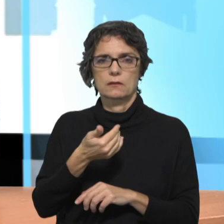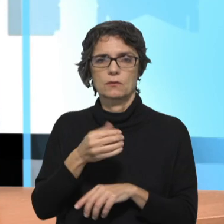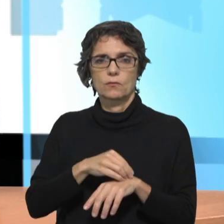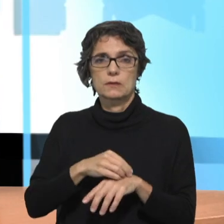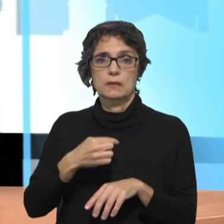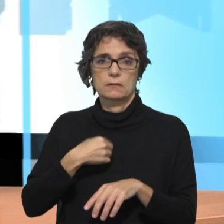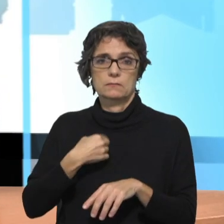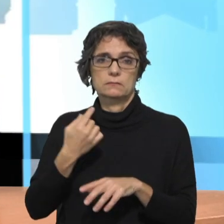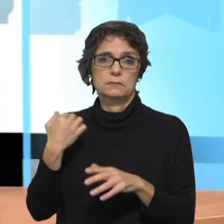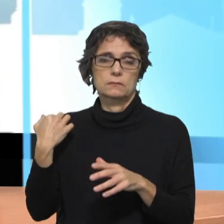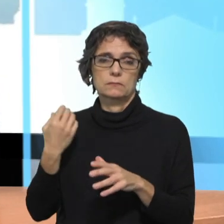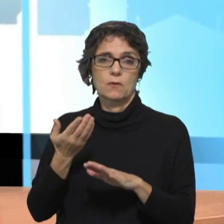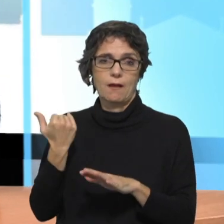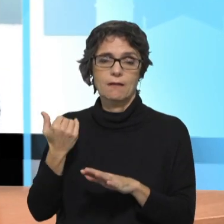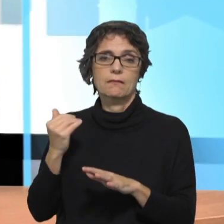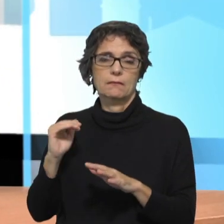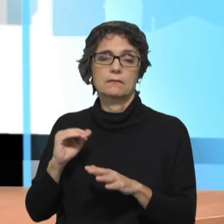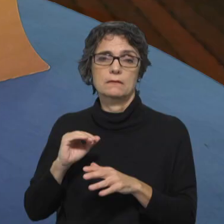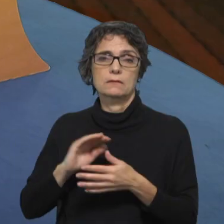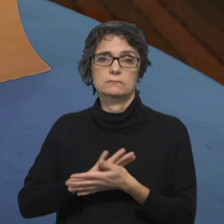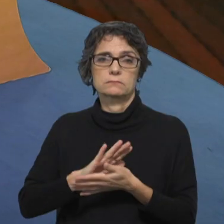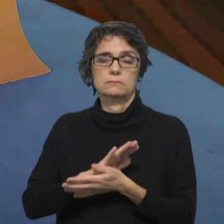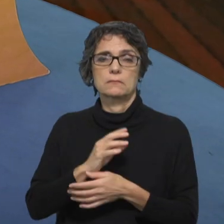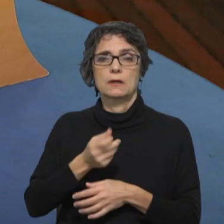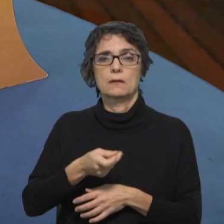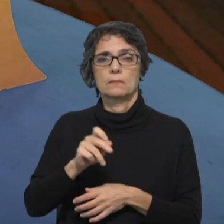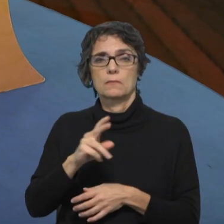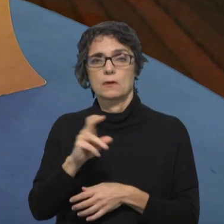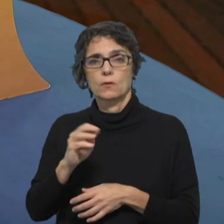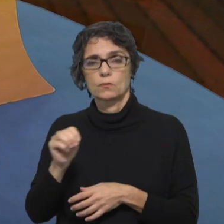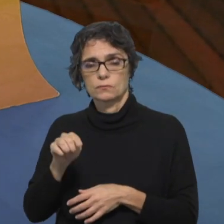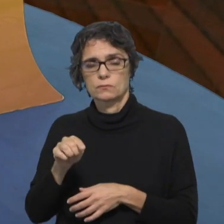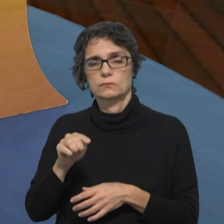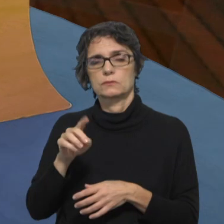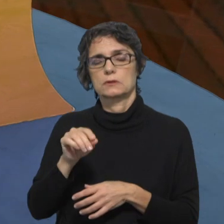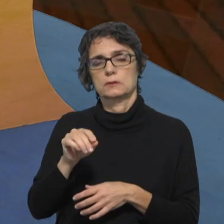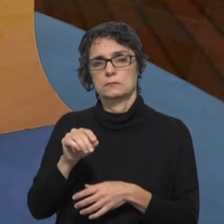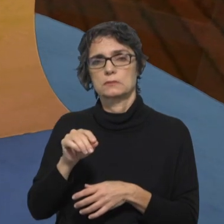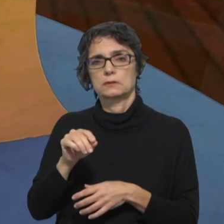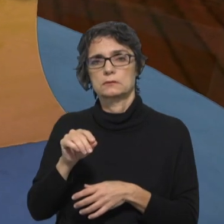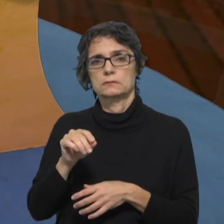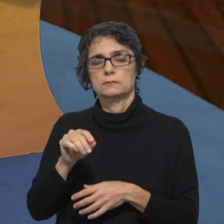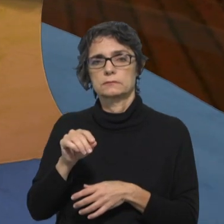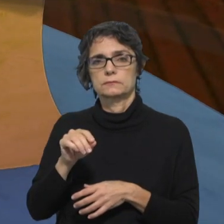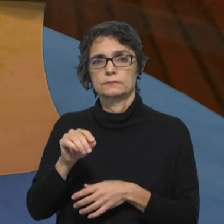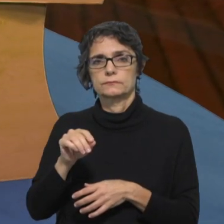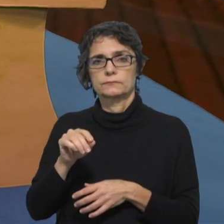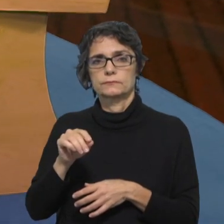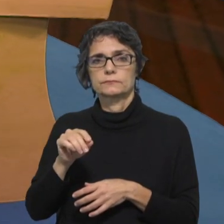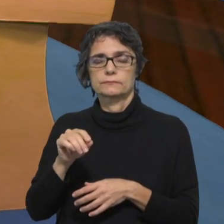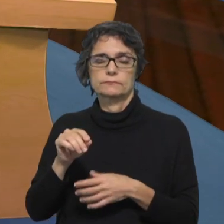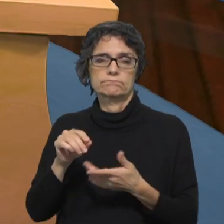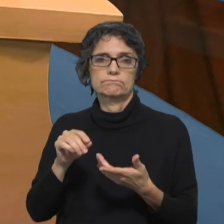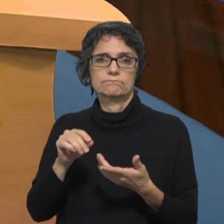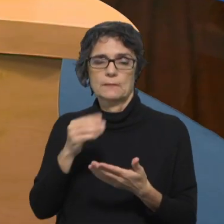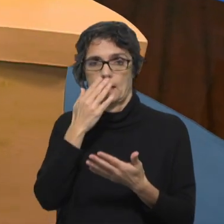feito, em parceria com a Paulus Editora, e que também devido, no fundo, à boa aceitação